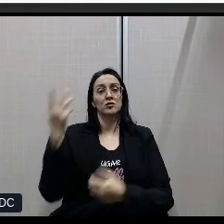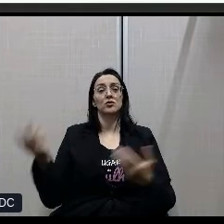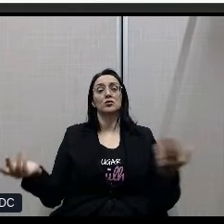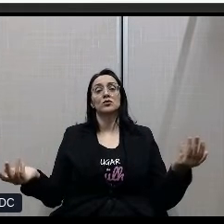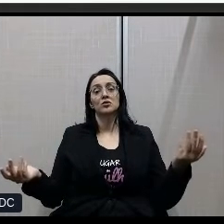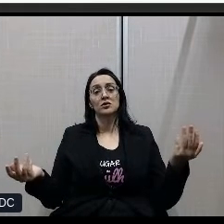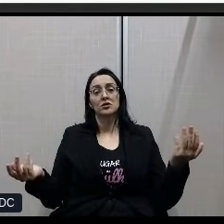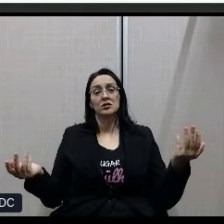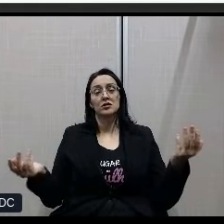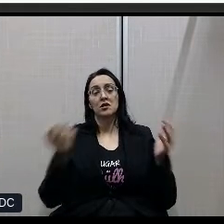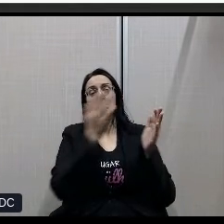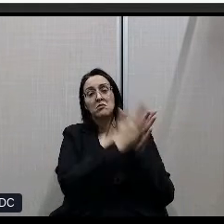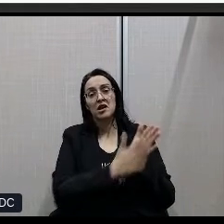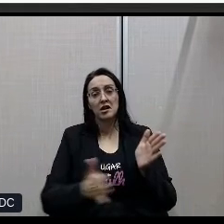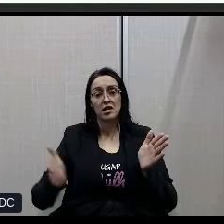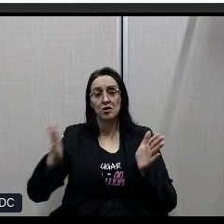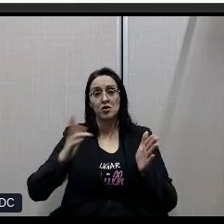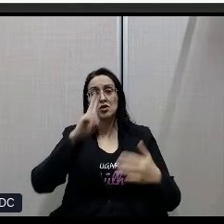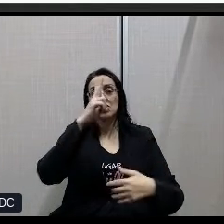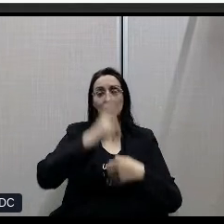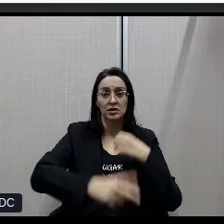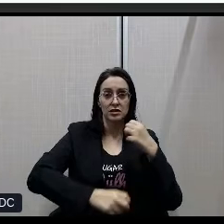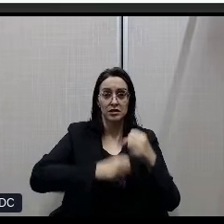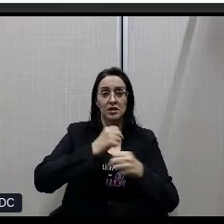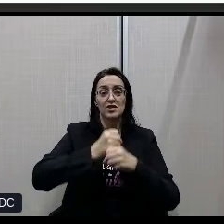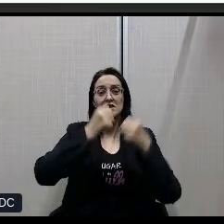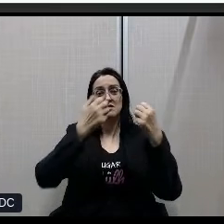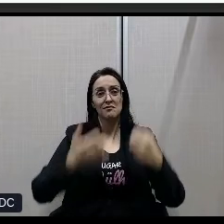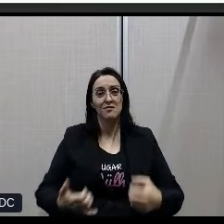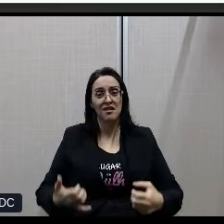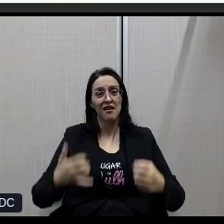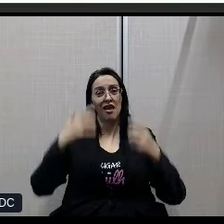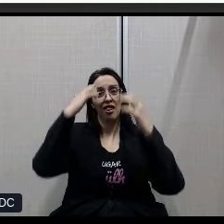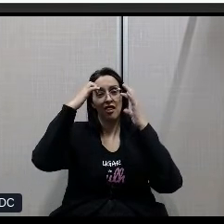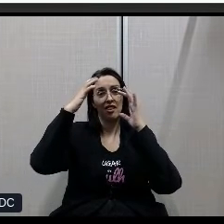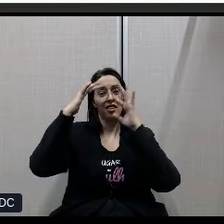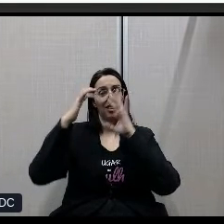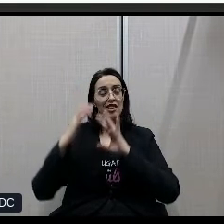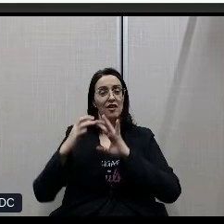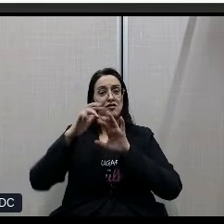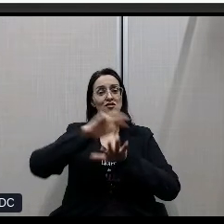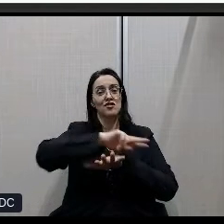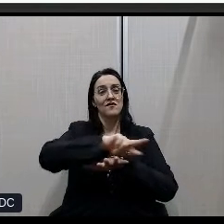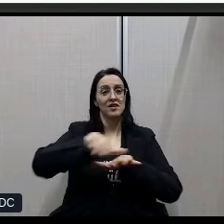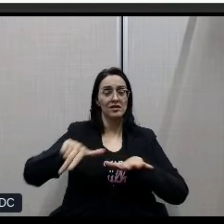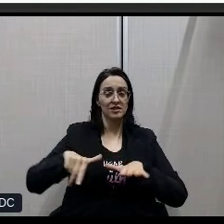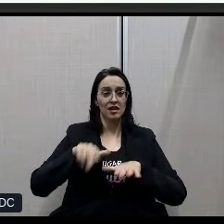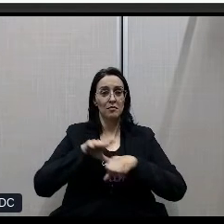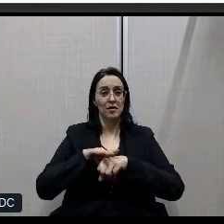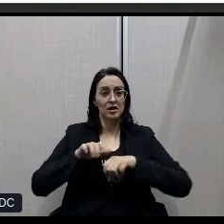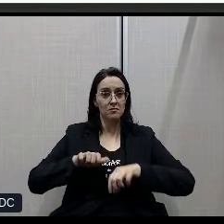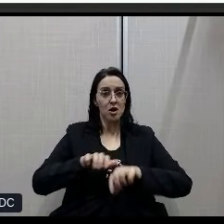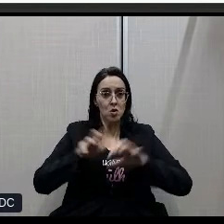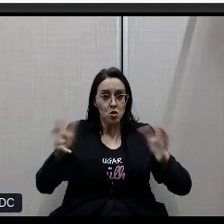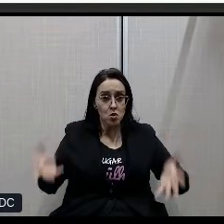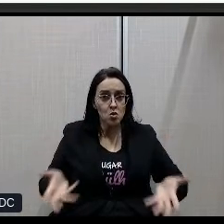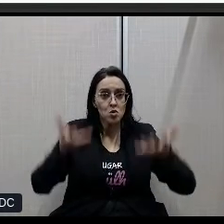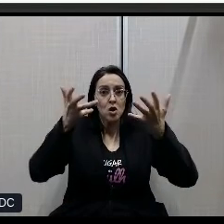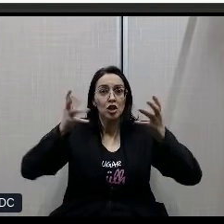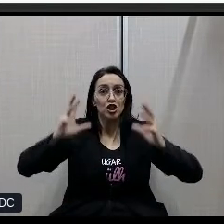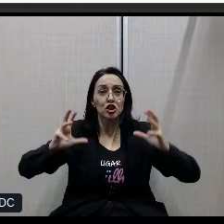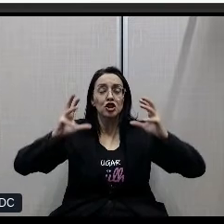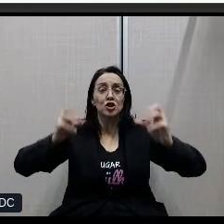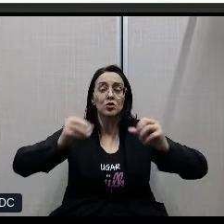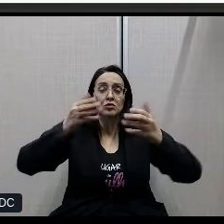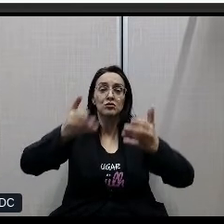poxa, num período de 2 anos, a gente está começando a falar mais de neurodiversidade. A pandemia impulsionou um pouco, que agora que todo mundo